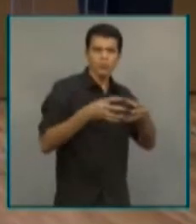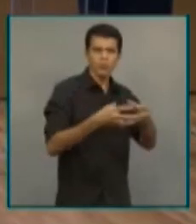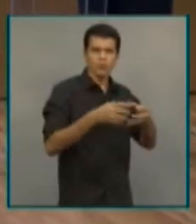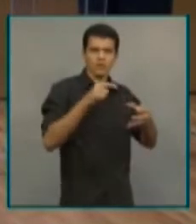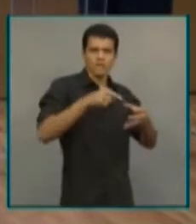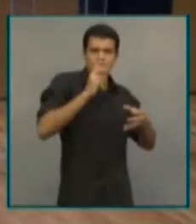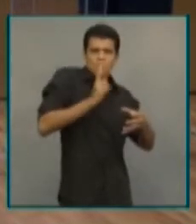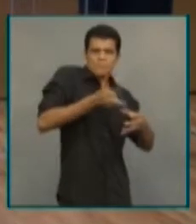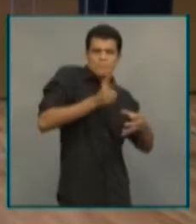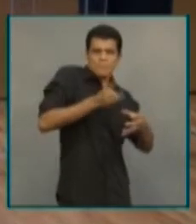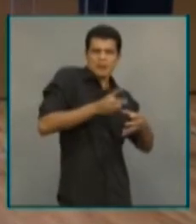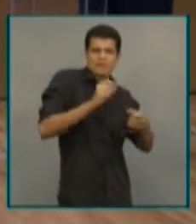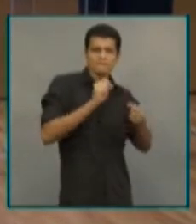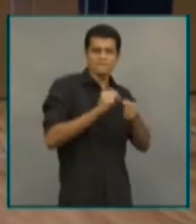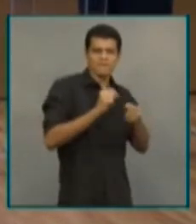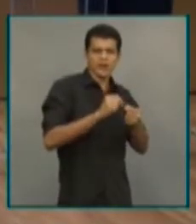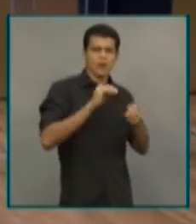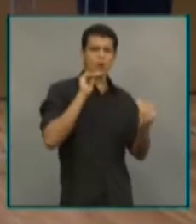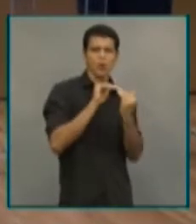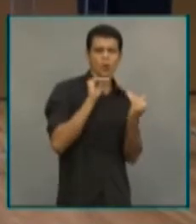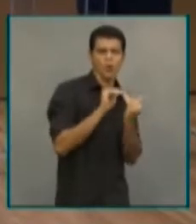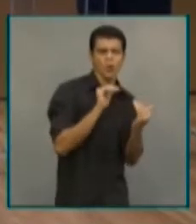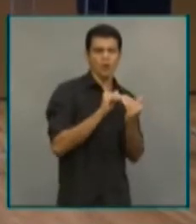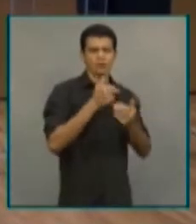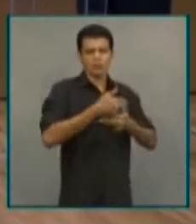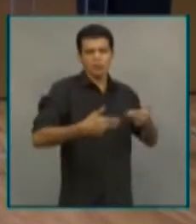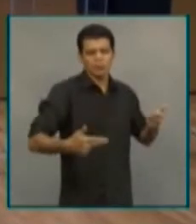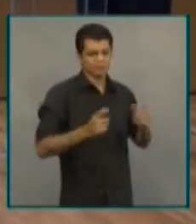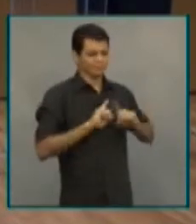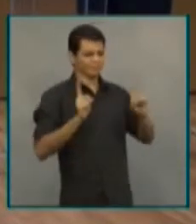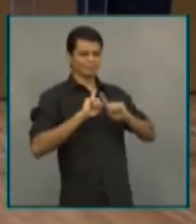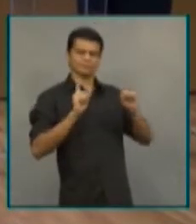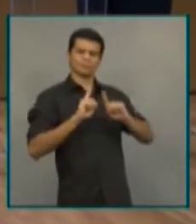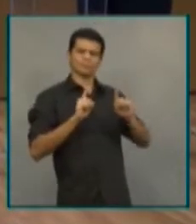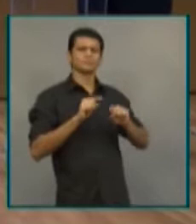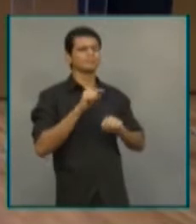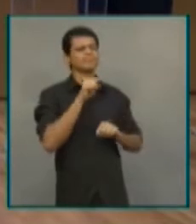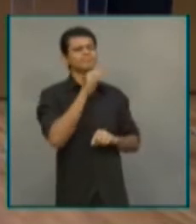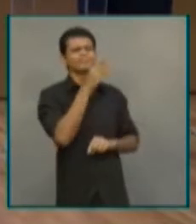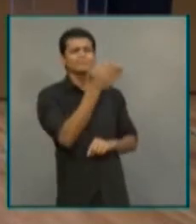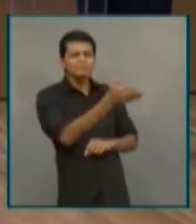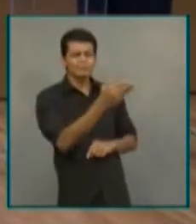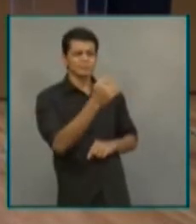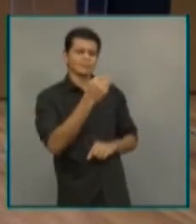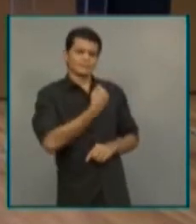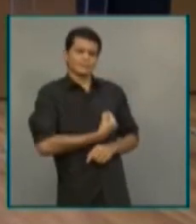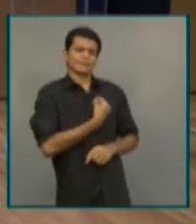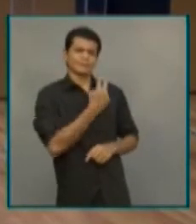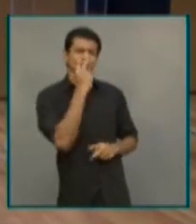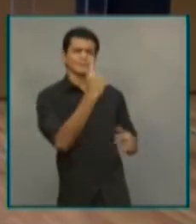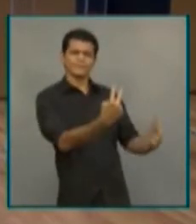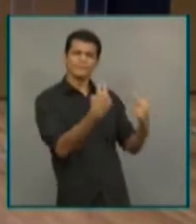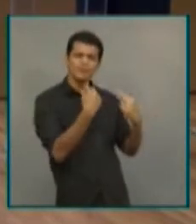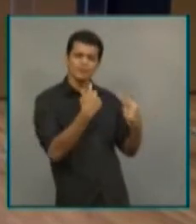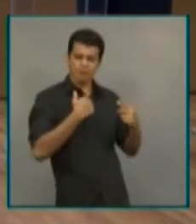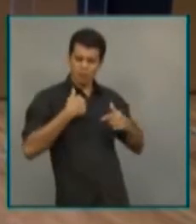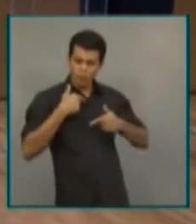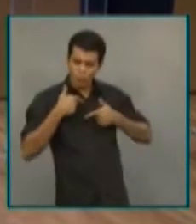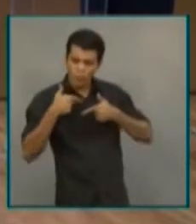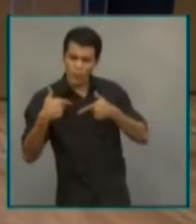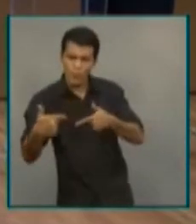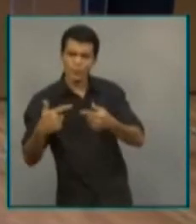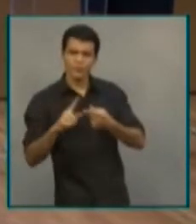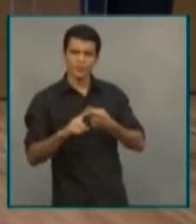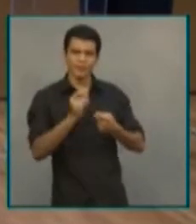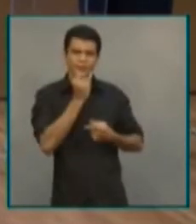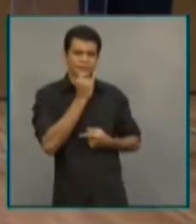os atos da gestão. Estive presente, e o senhor presenciou, nas grandes lutas da advocacia, a exemplo